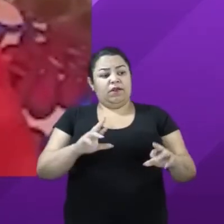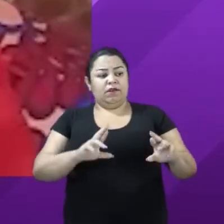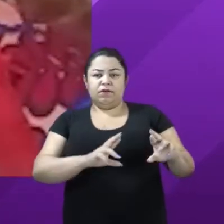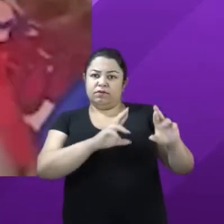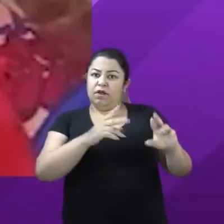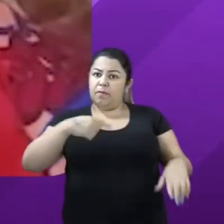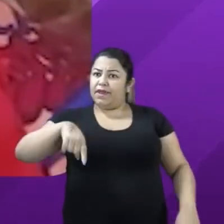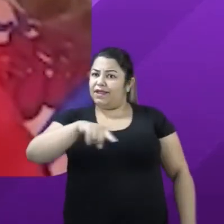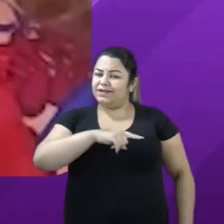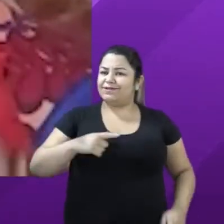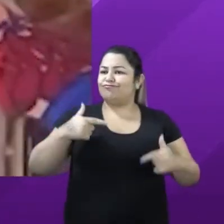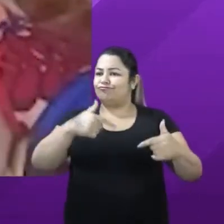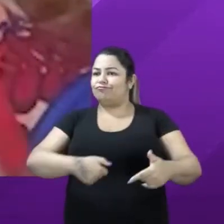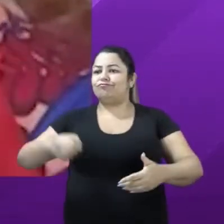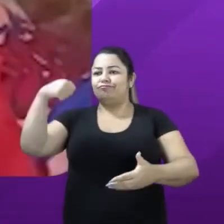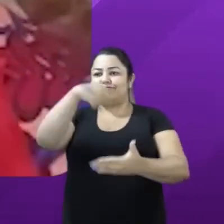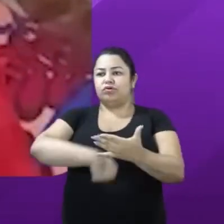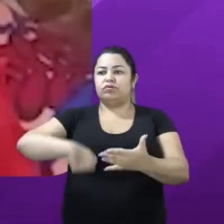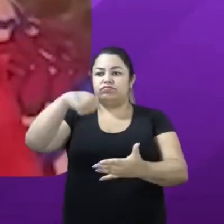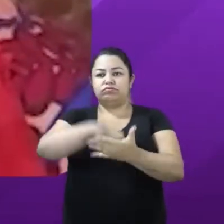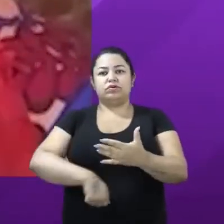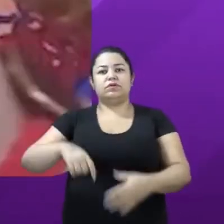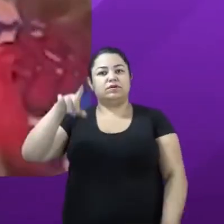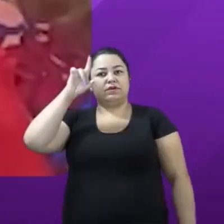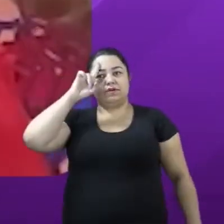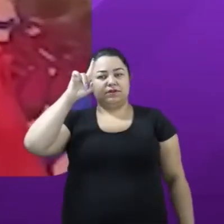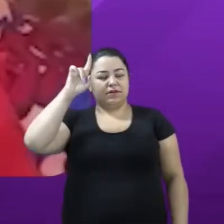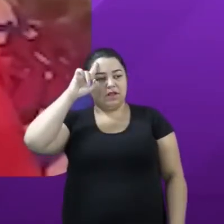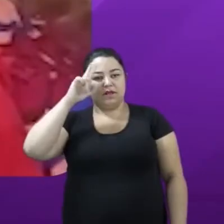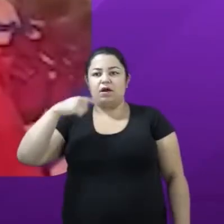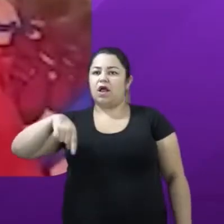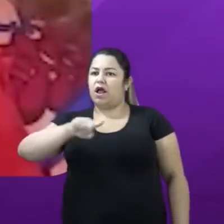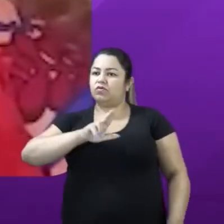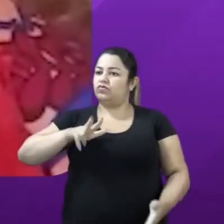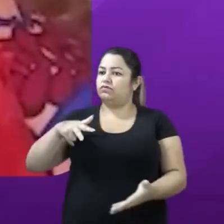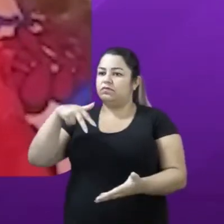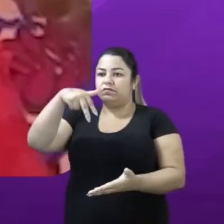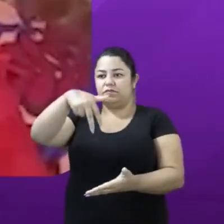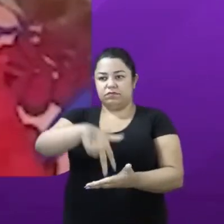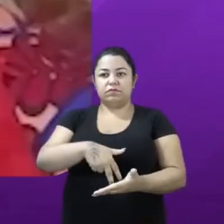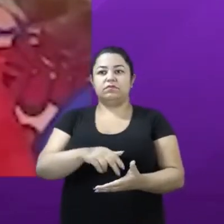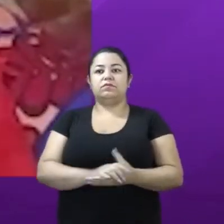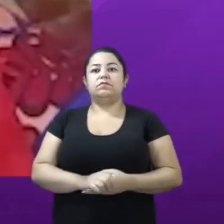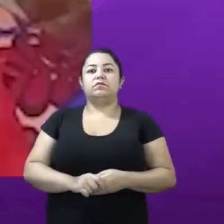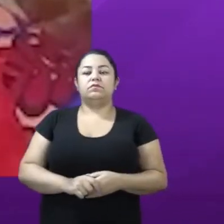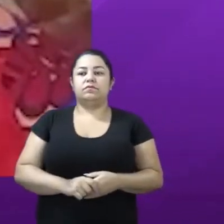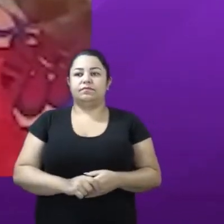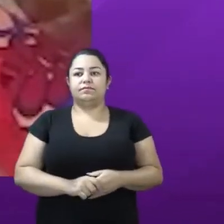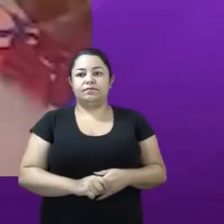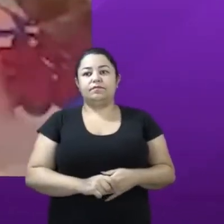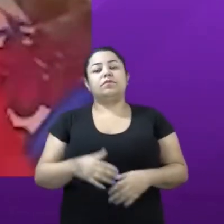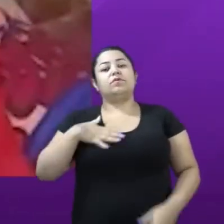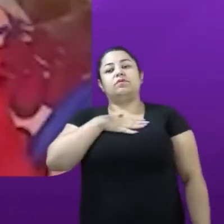na nossa garra, na nossa luta diária, na nossa resistência. Então,